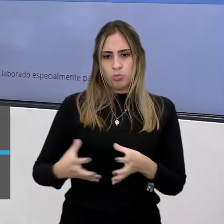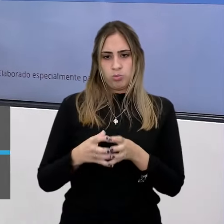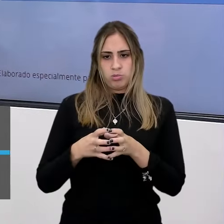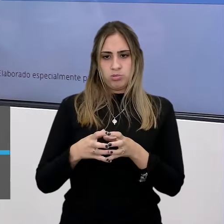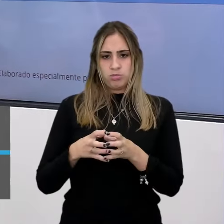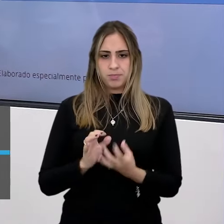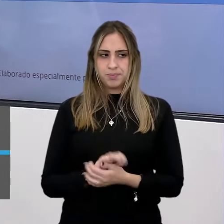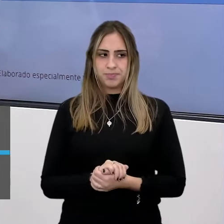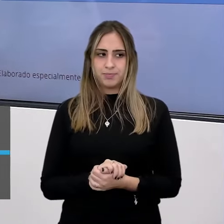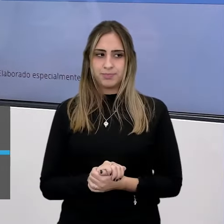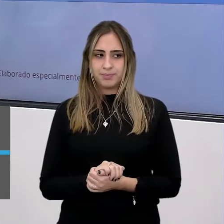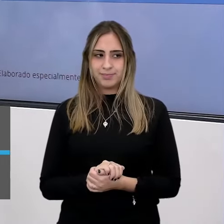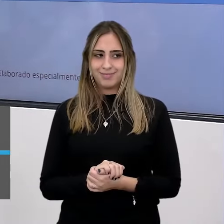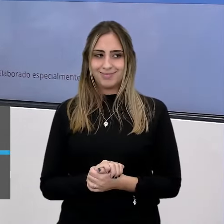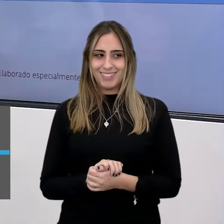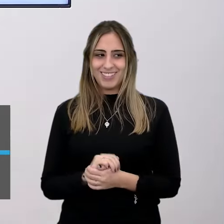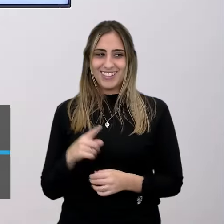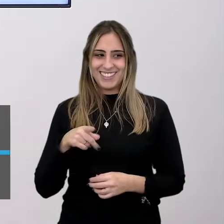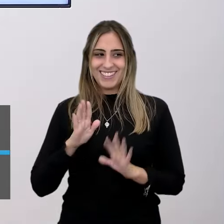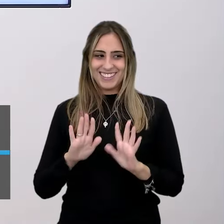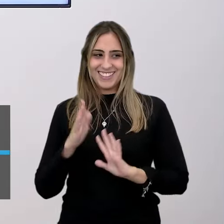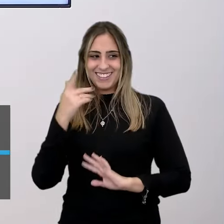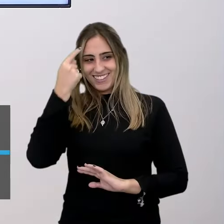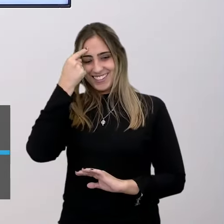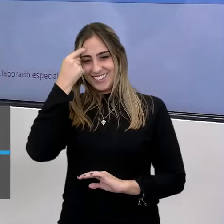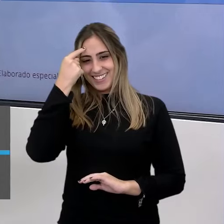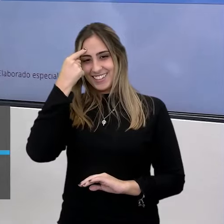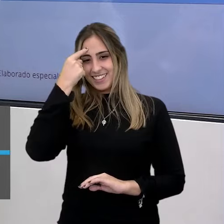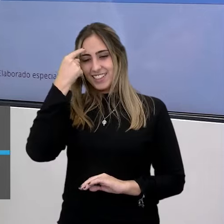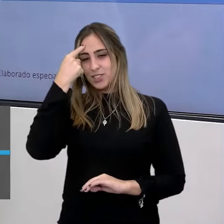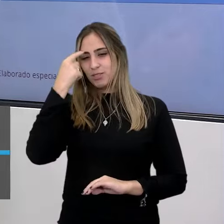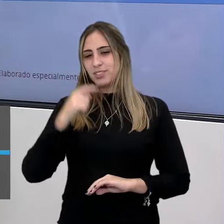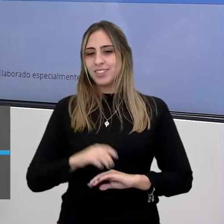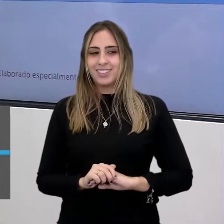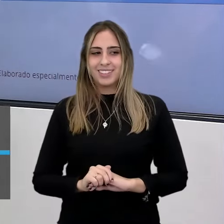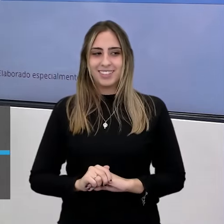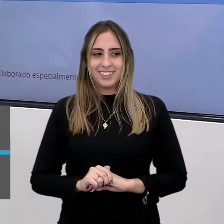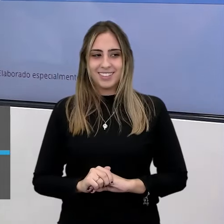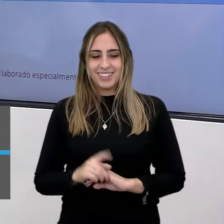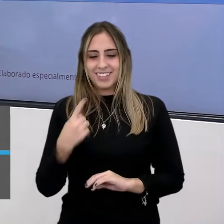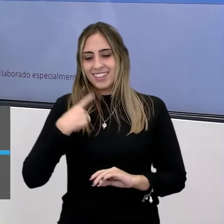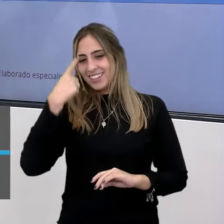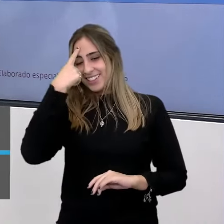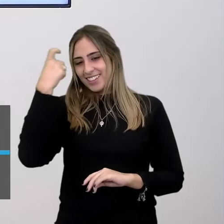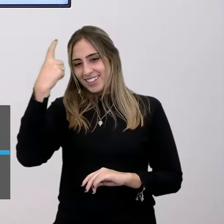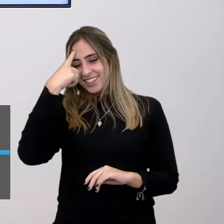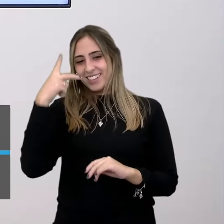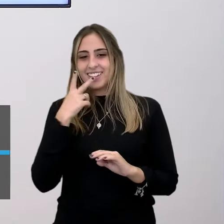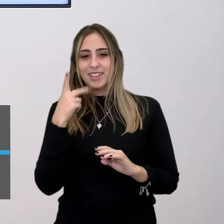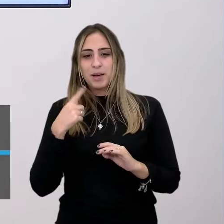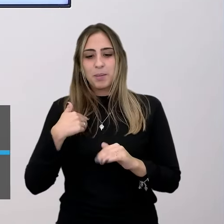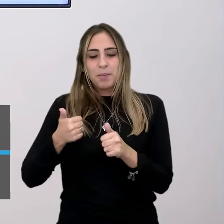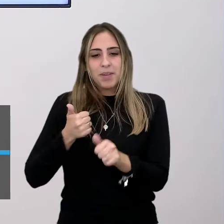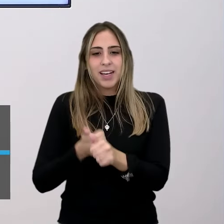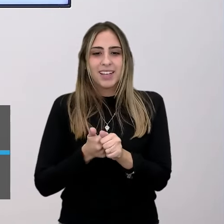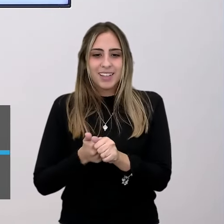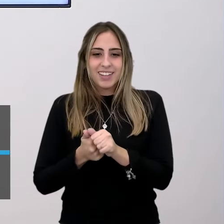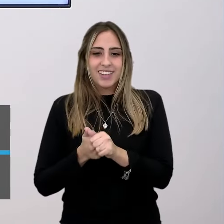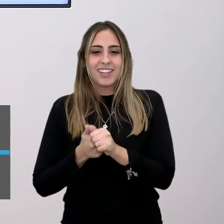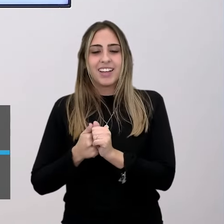e se você for para pensar o cão diz que ele tenta criar um tipo de ideia próxima disso